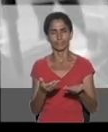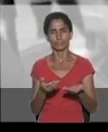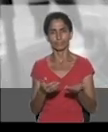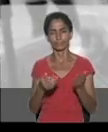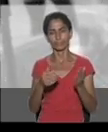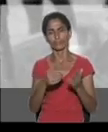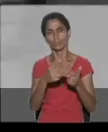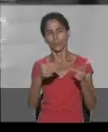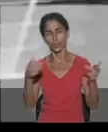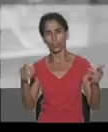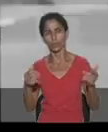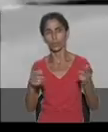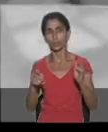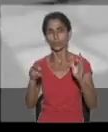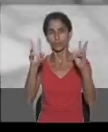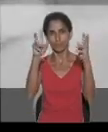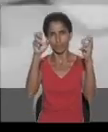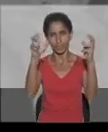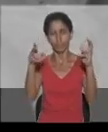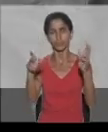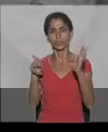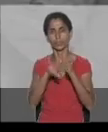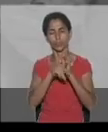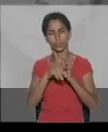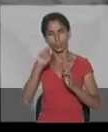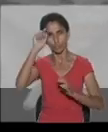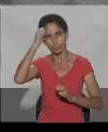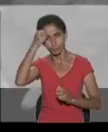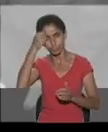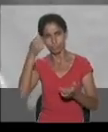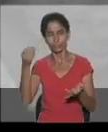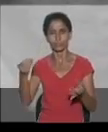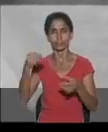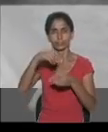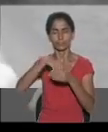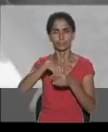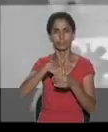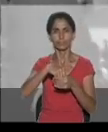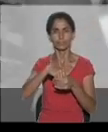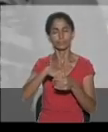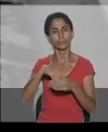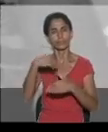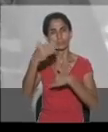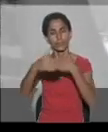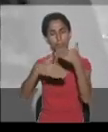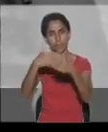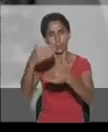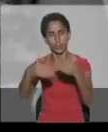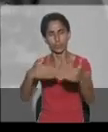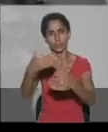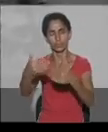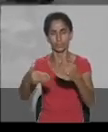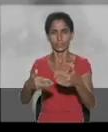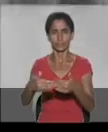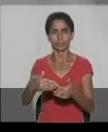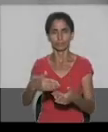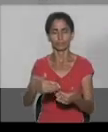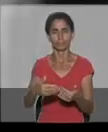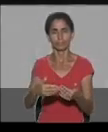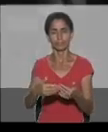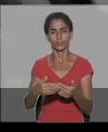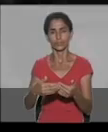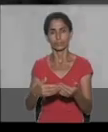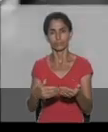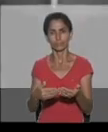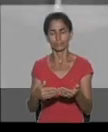uma leitura da questão negra, mas dentro de uma perspectiva, né, pós essa